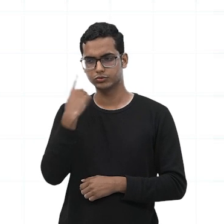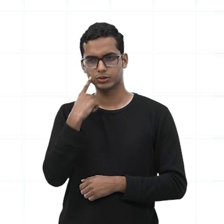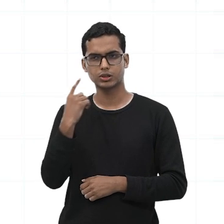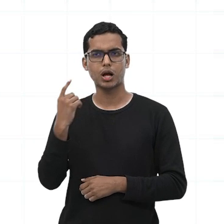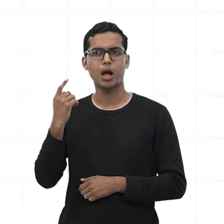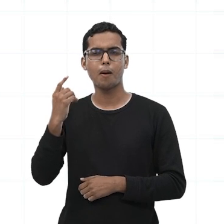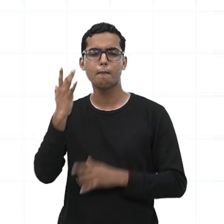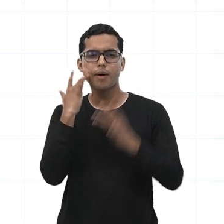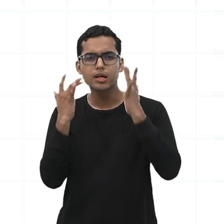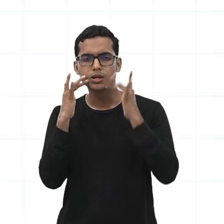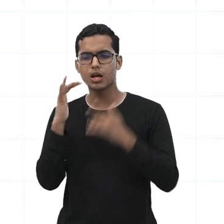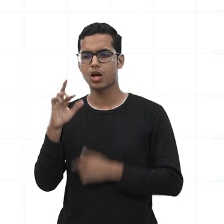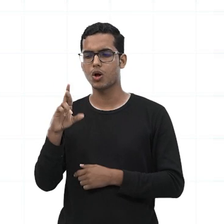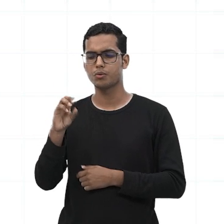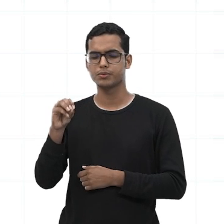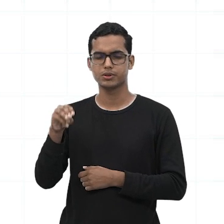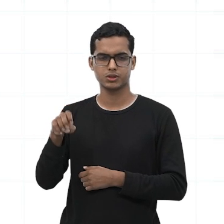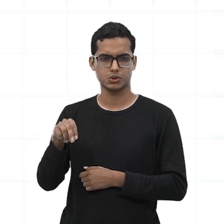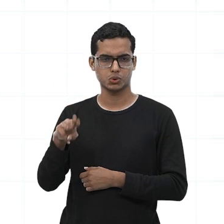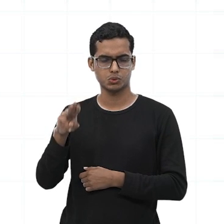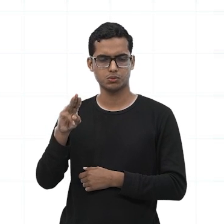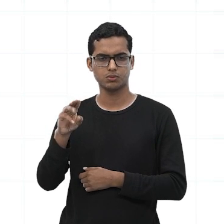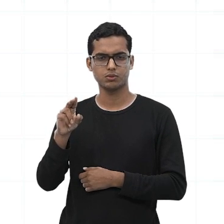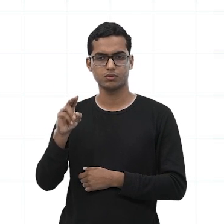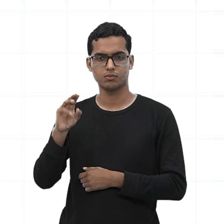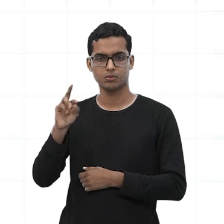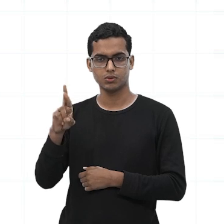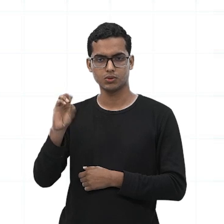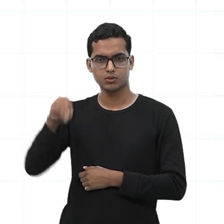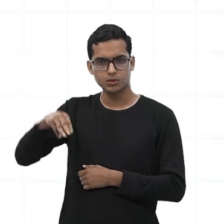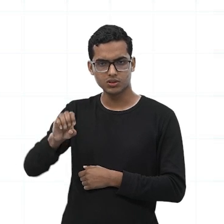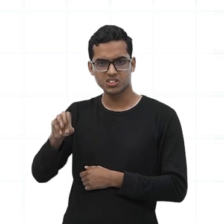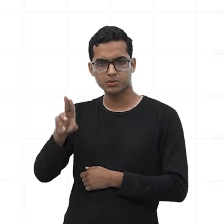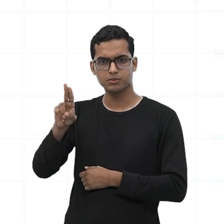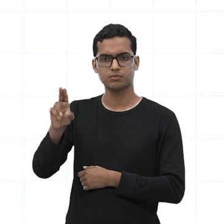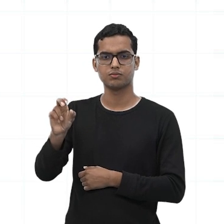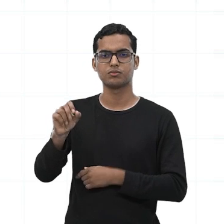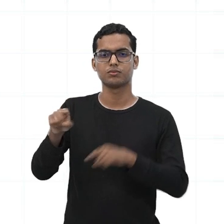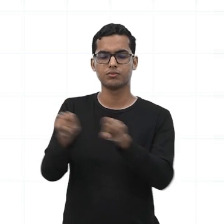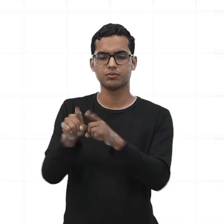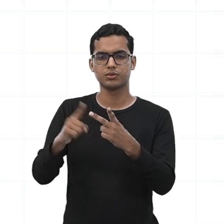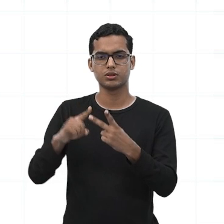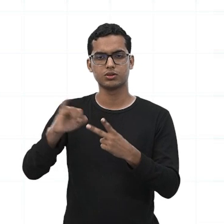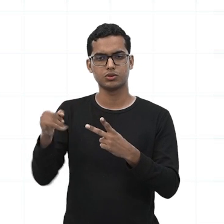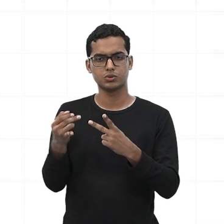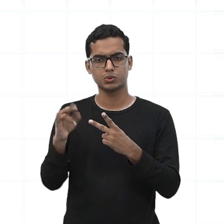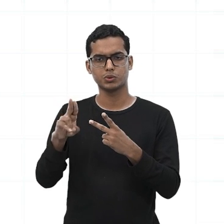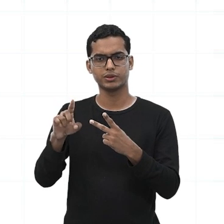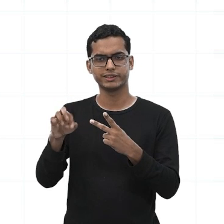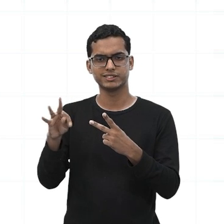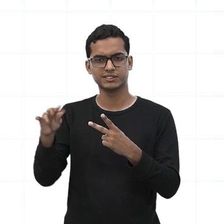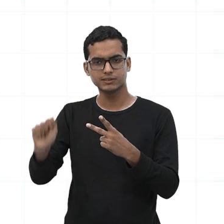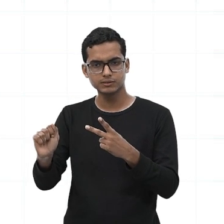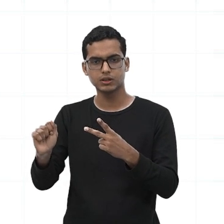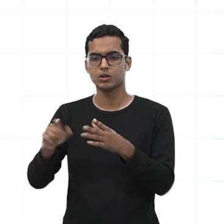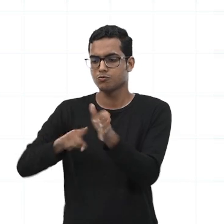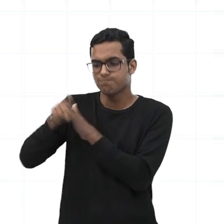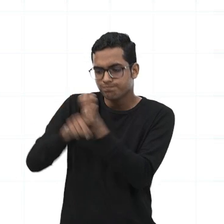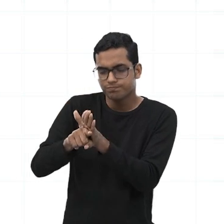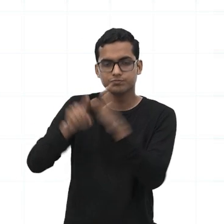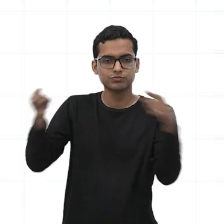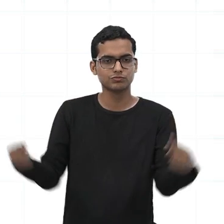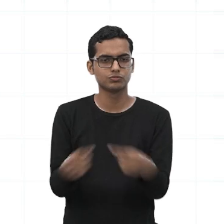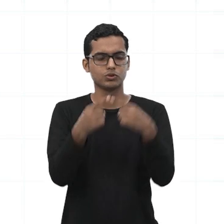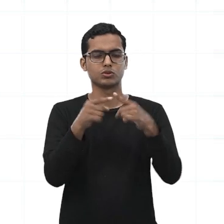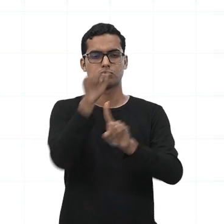naquela época? Então, é todo uma pesquisa ali, ele tem que estar de acordo com o cenário,